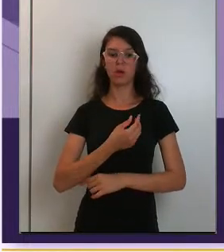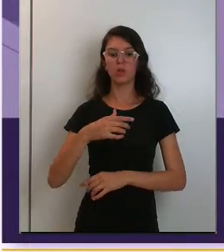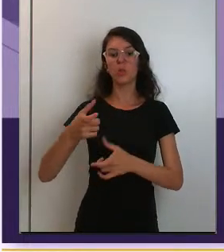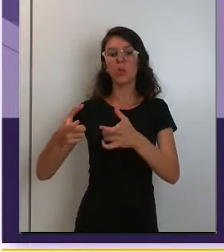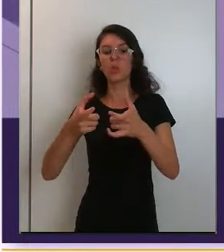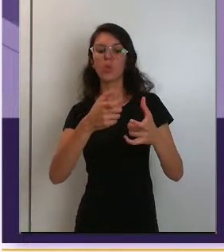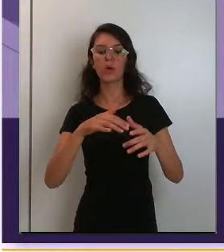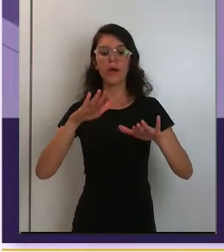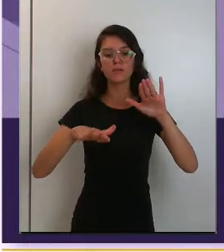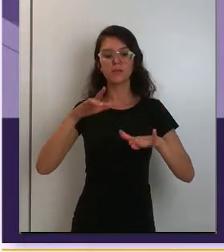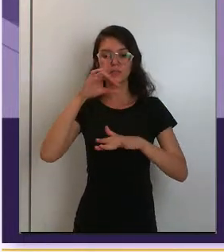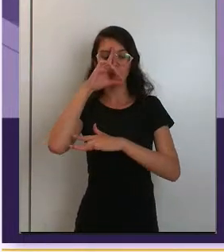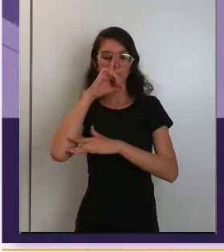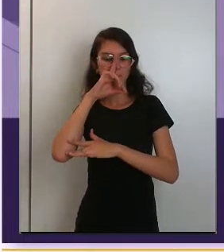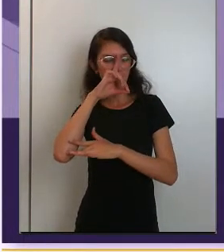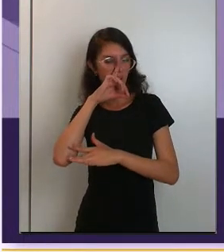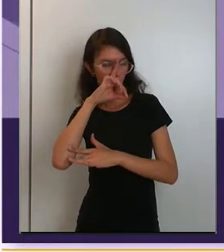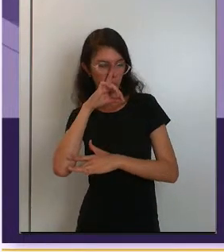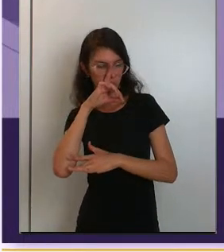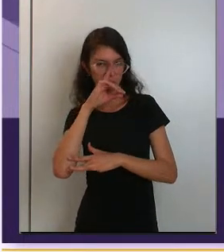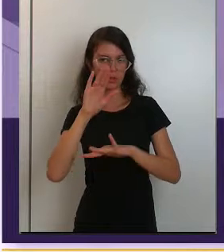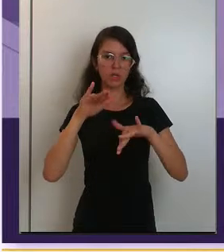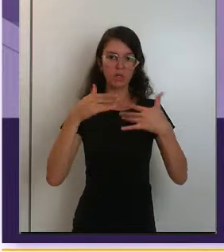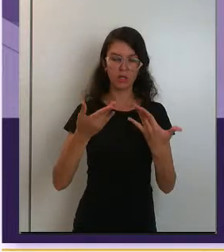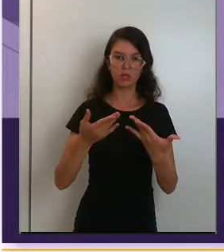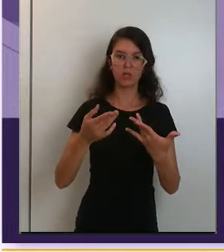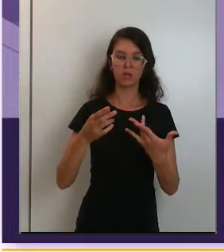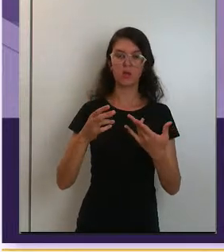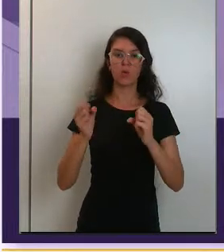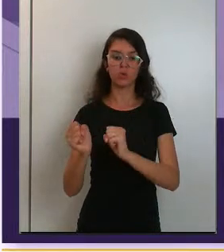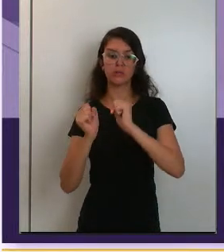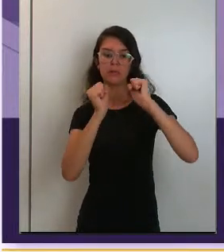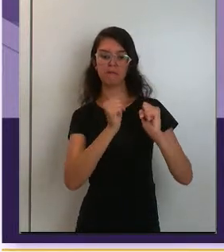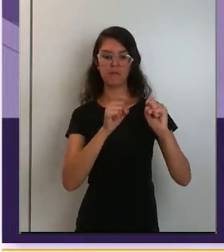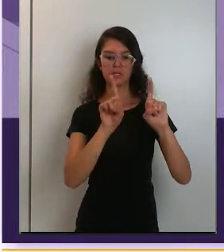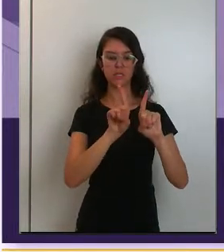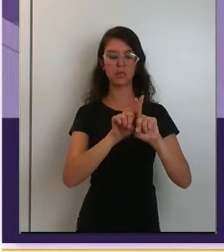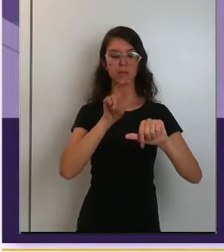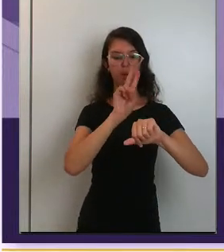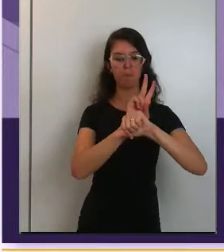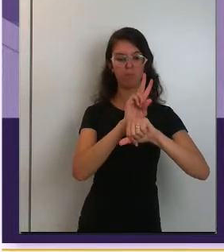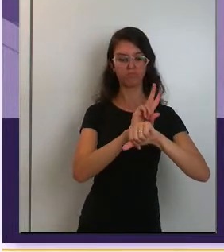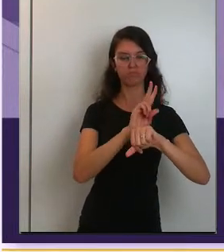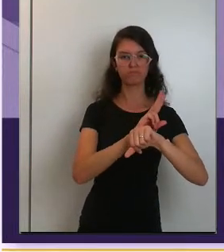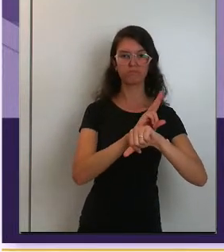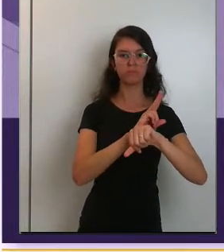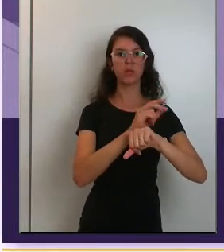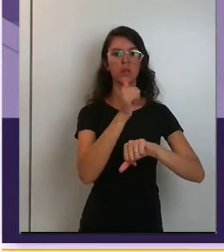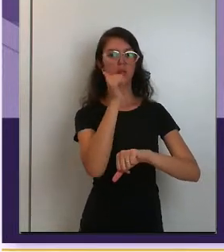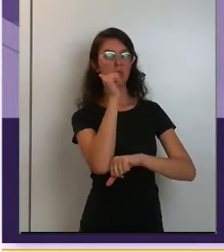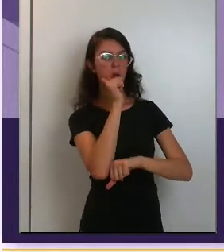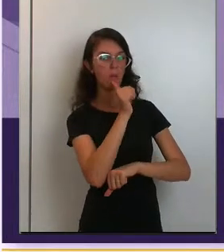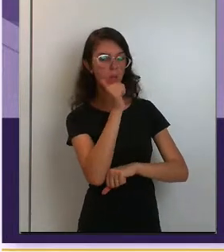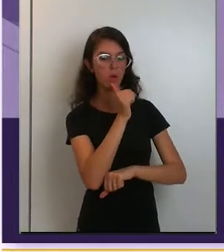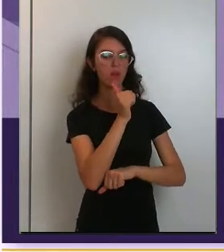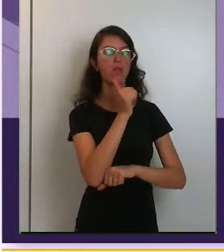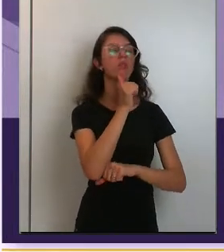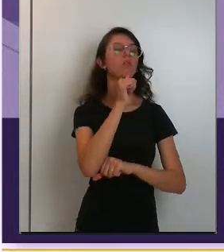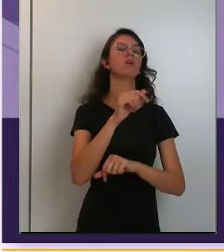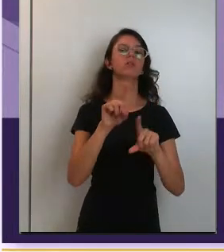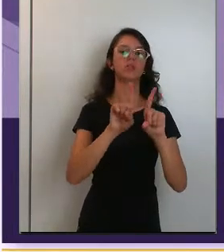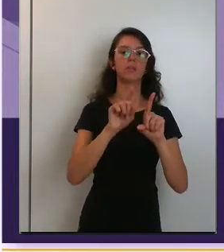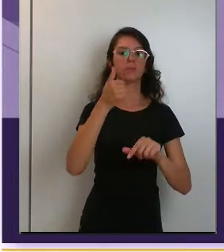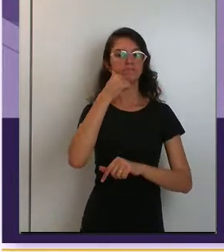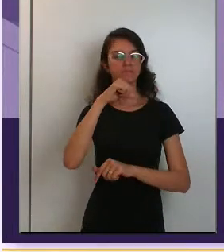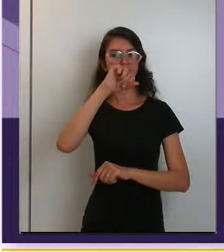insalubres. E essa questão de defesa e de proteção da mulher e do nascituro, assim como todas